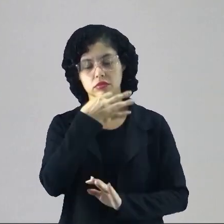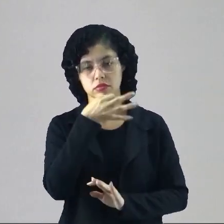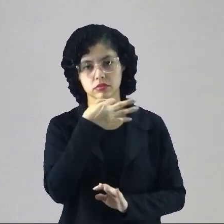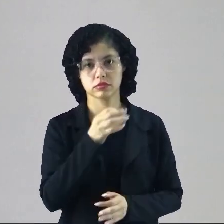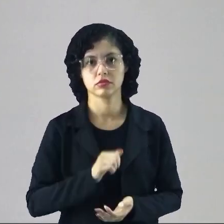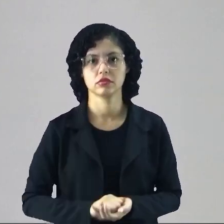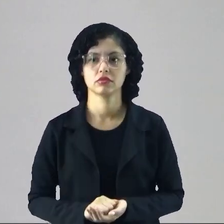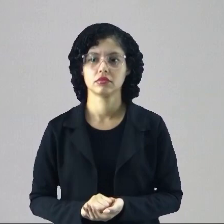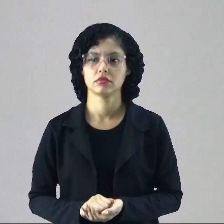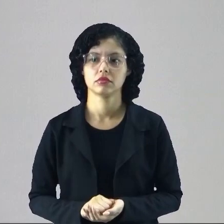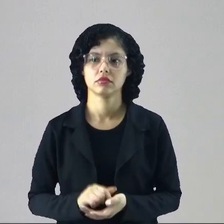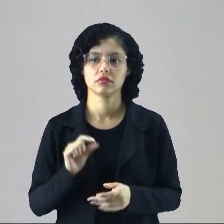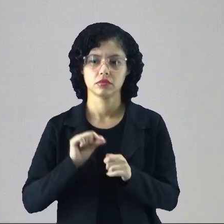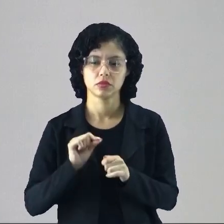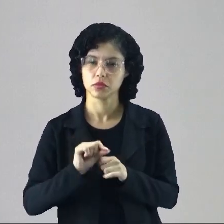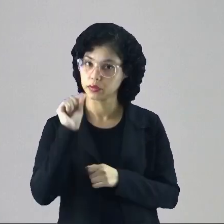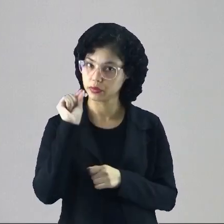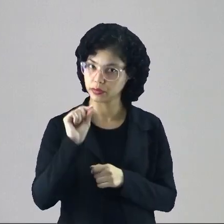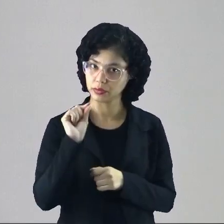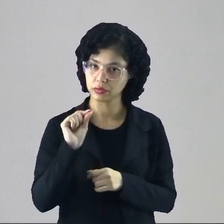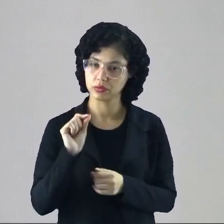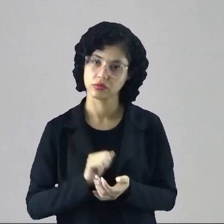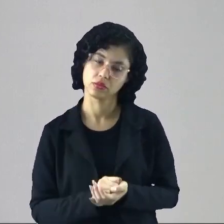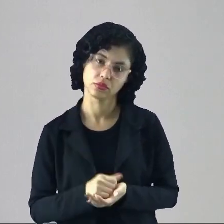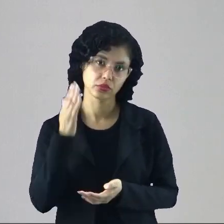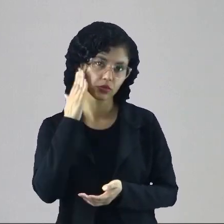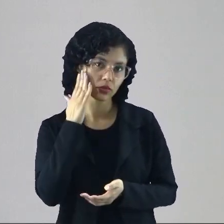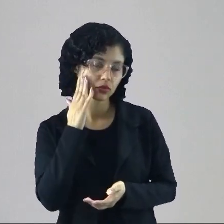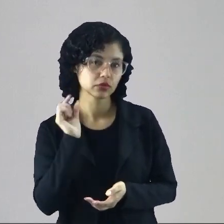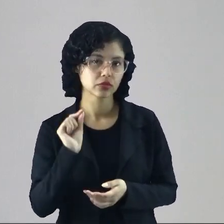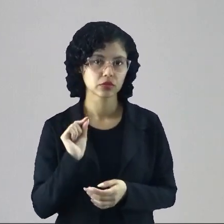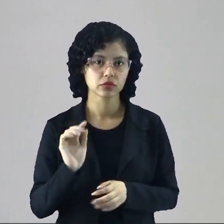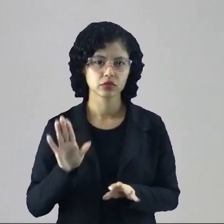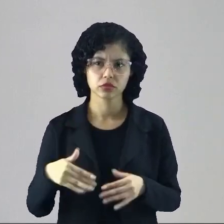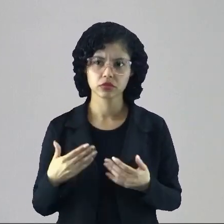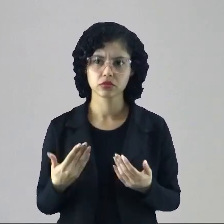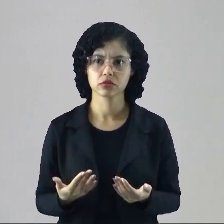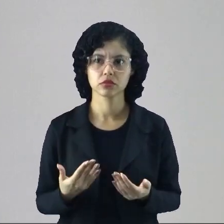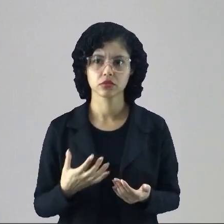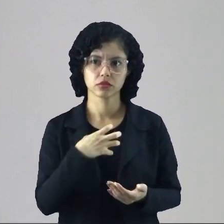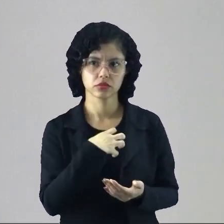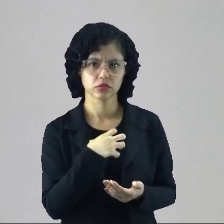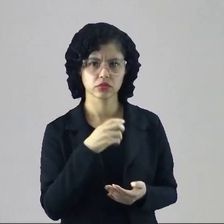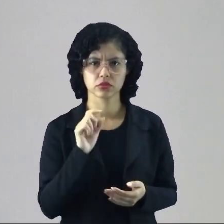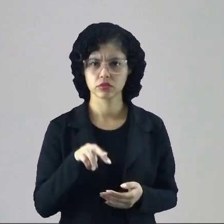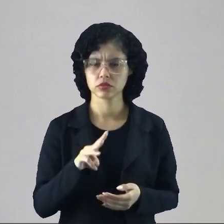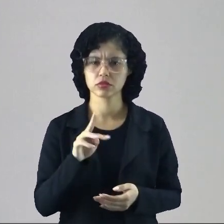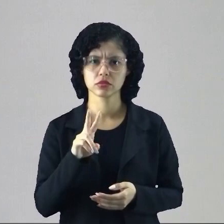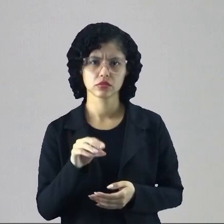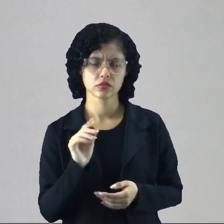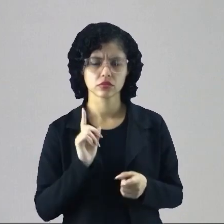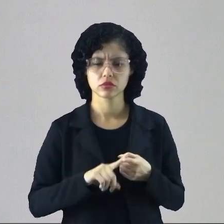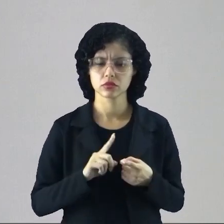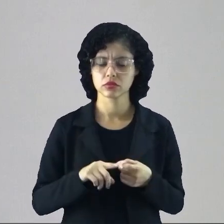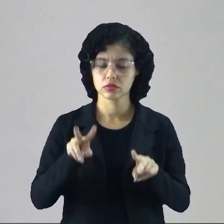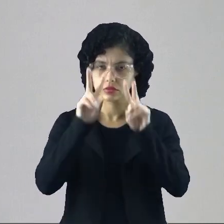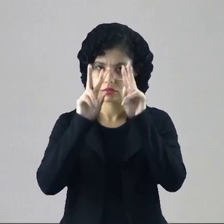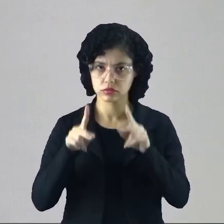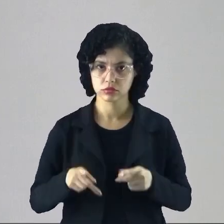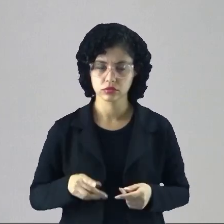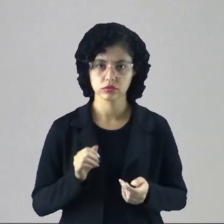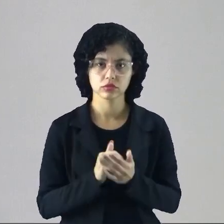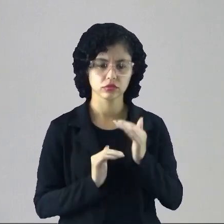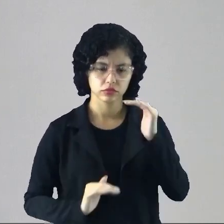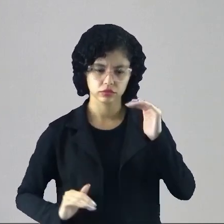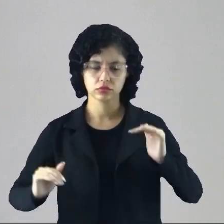argumento né dando fazendo com que a gente compreenda né o motivo né do Porque que o ser humano não é